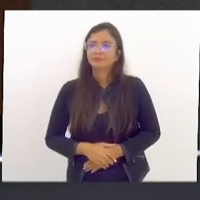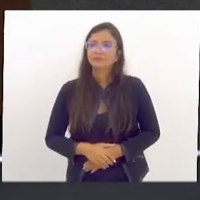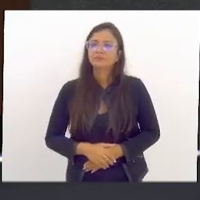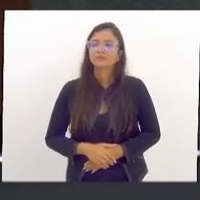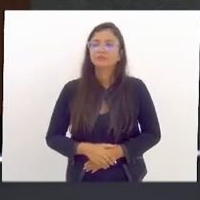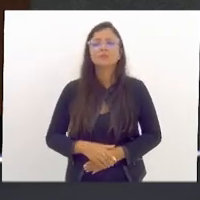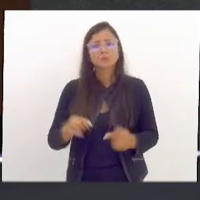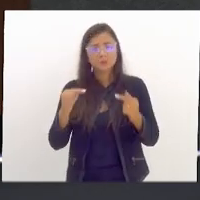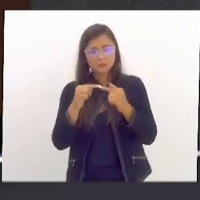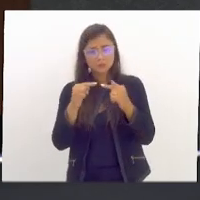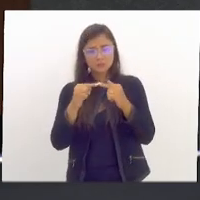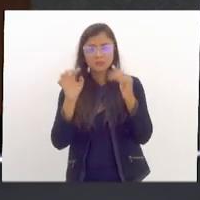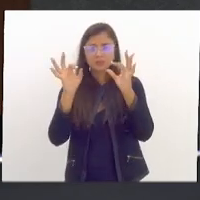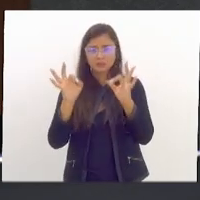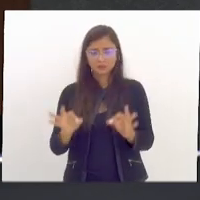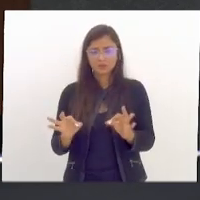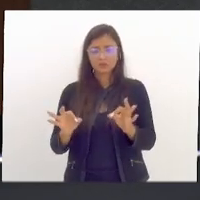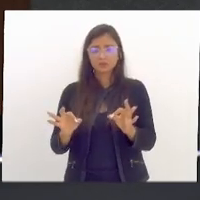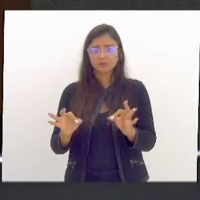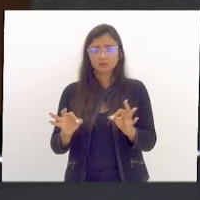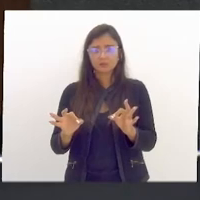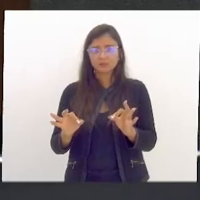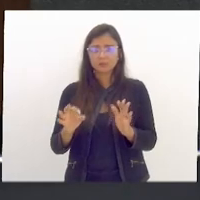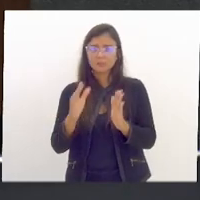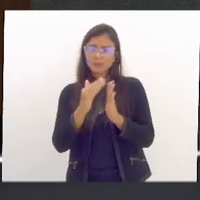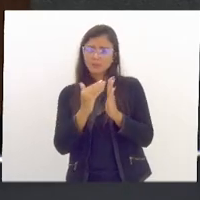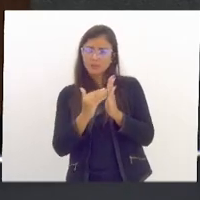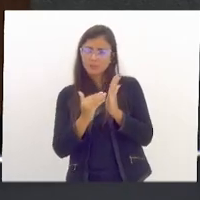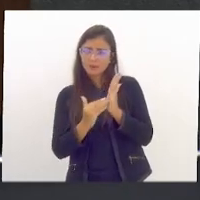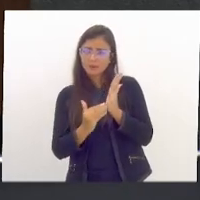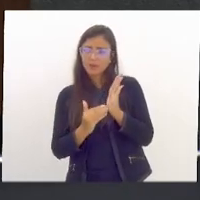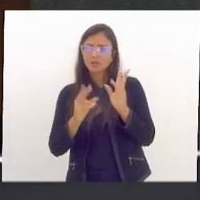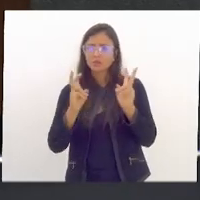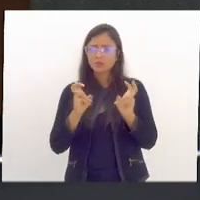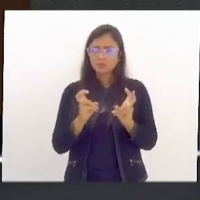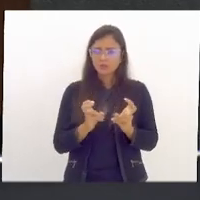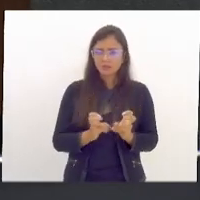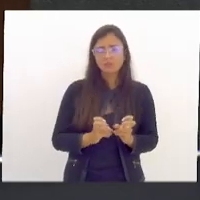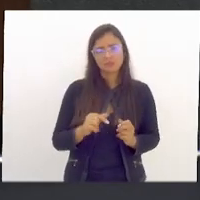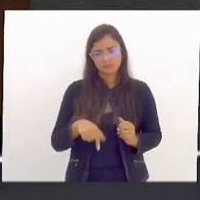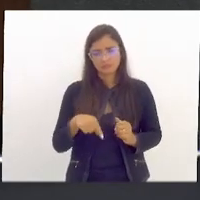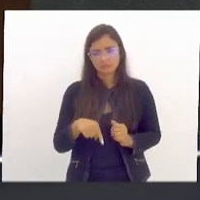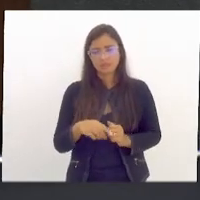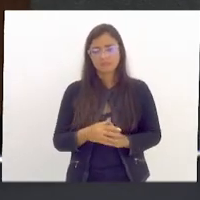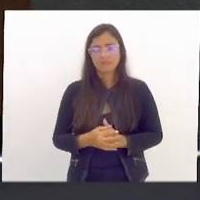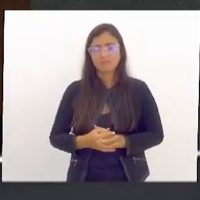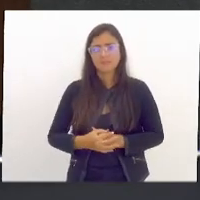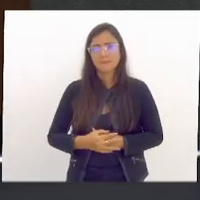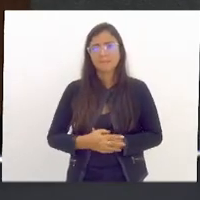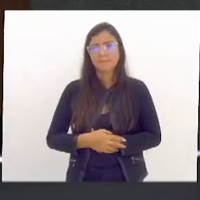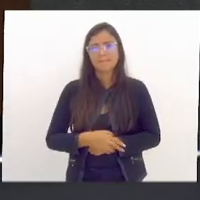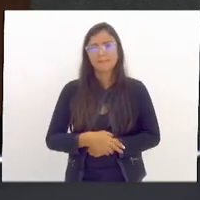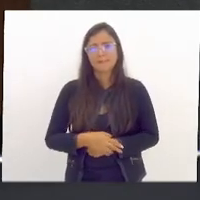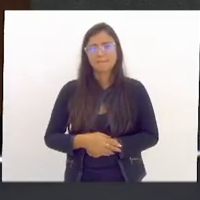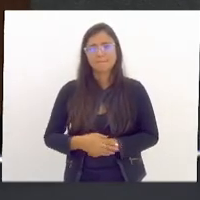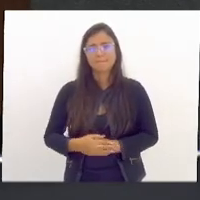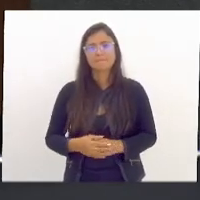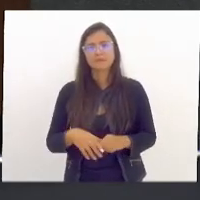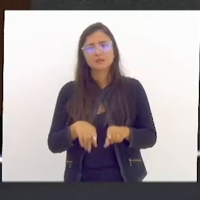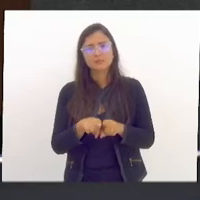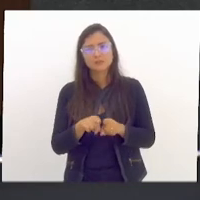com as principais diretrizes, né, que tratam sobre esse tema, sobretudo aquelas que visam,